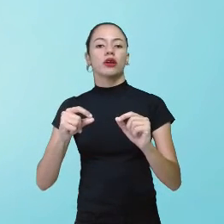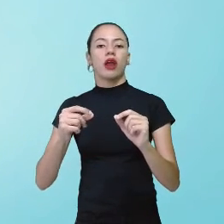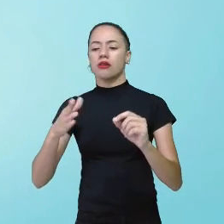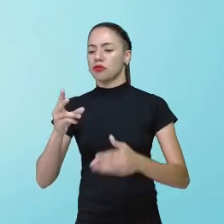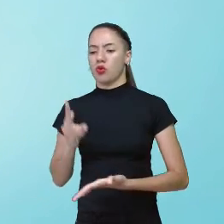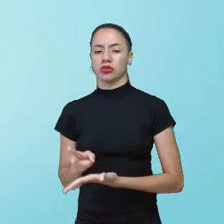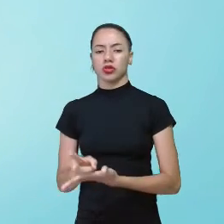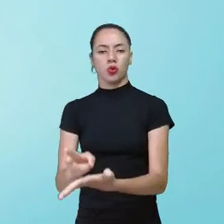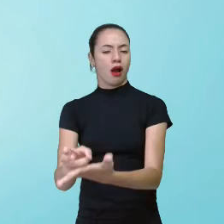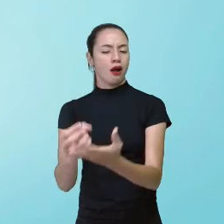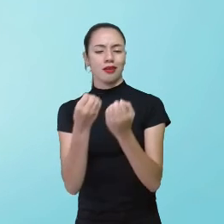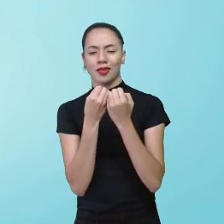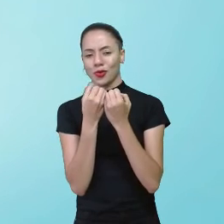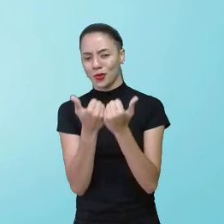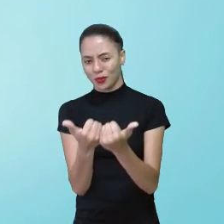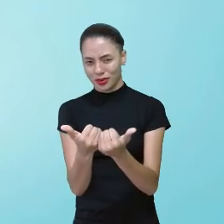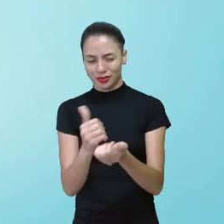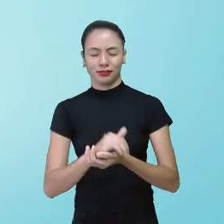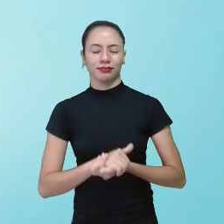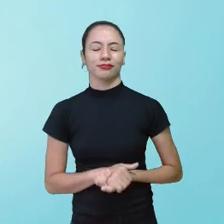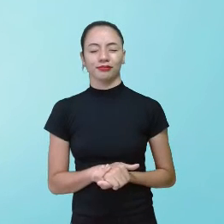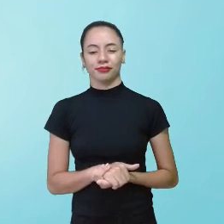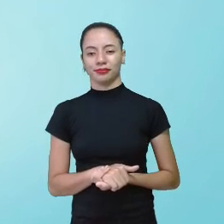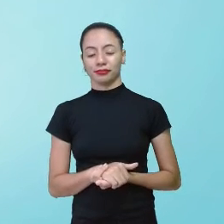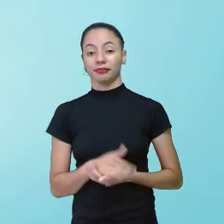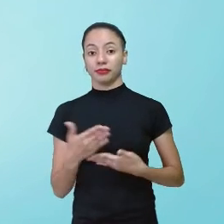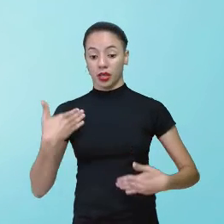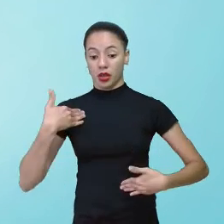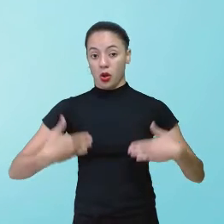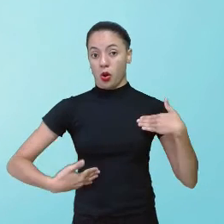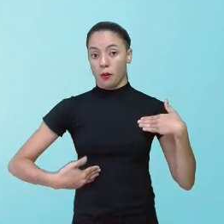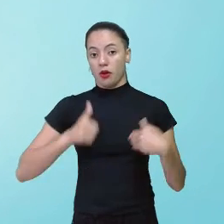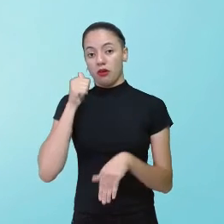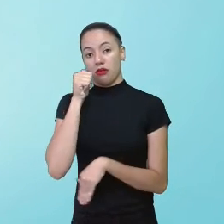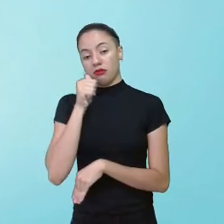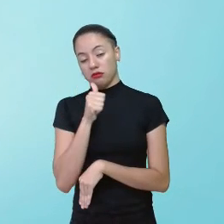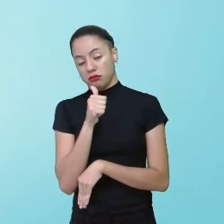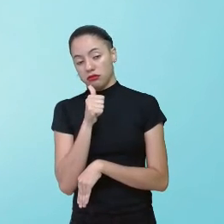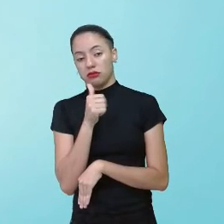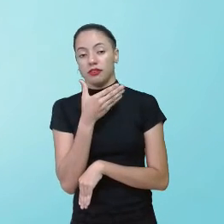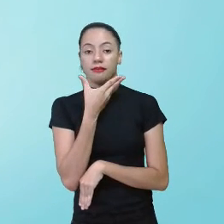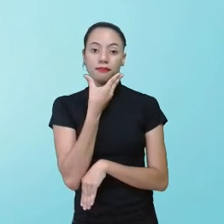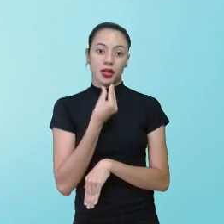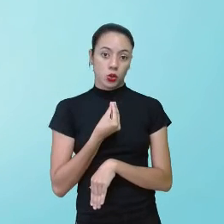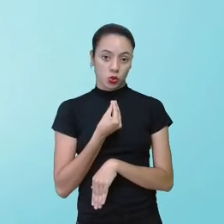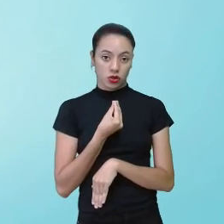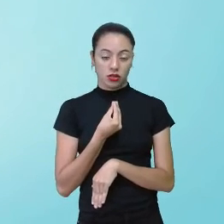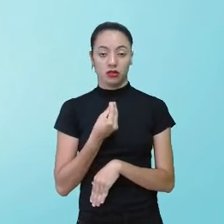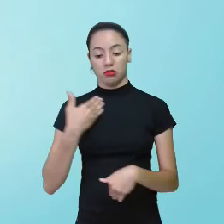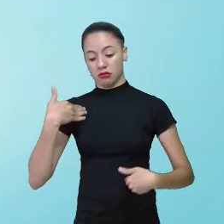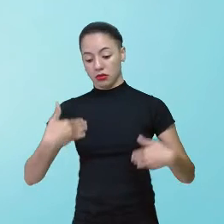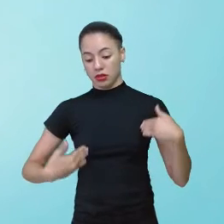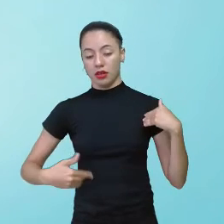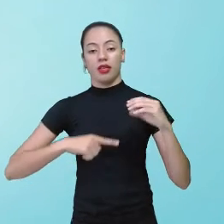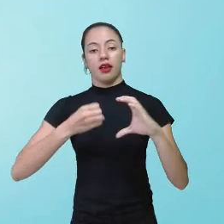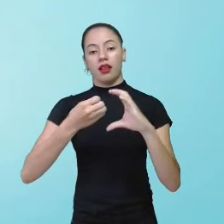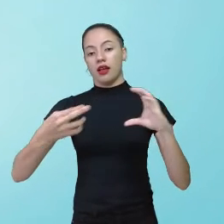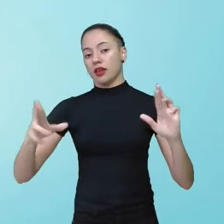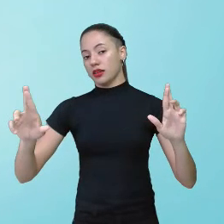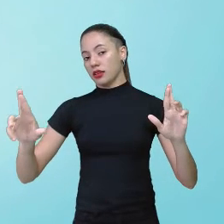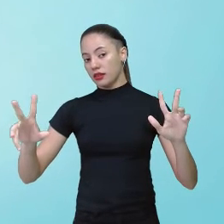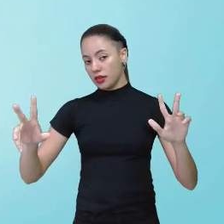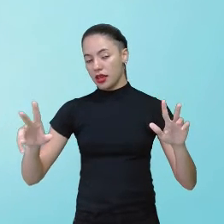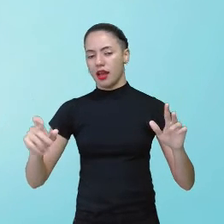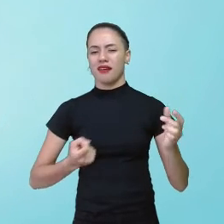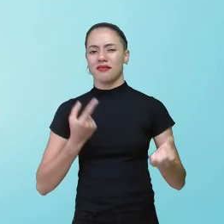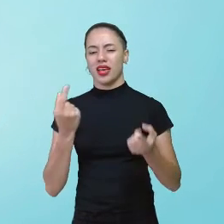tudo bem. Ok? Então, tanto no corpo feminino, como no corpo masculino, como tem características diferentes, às